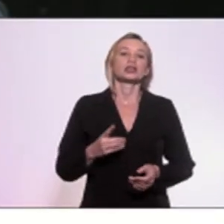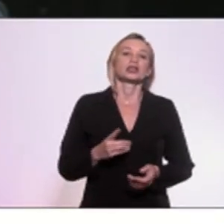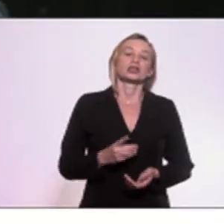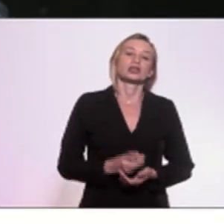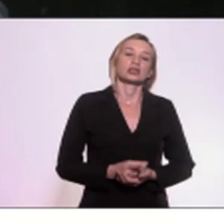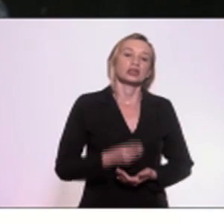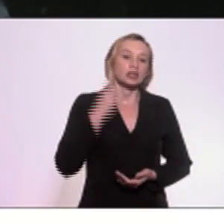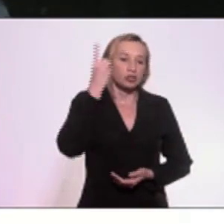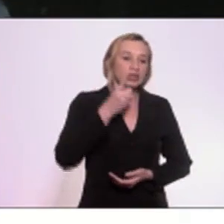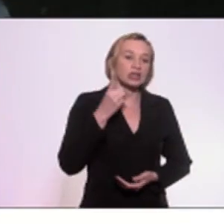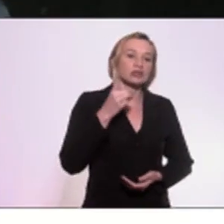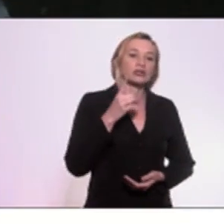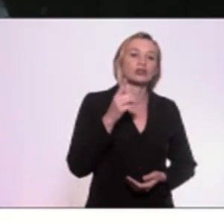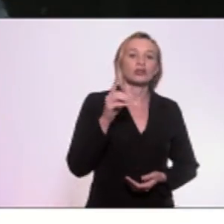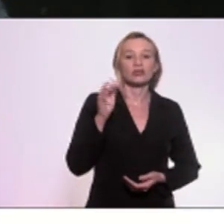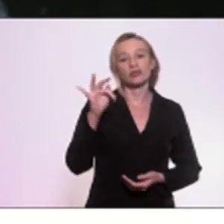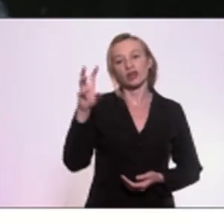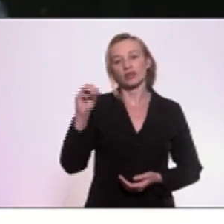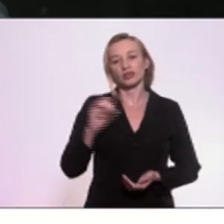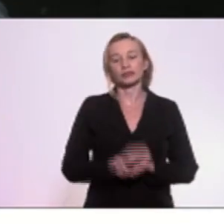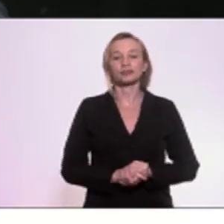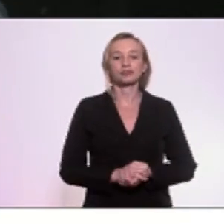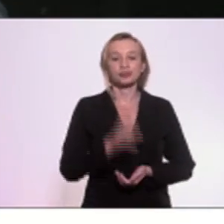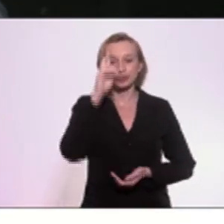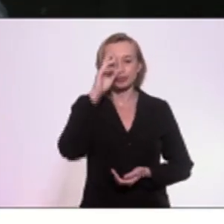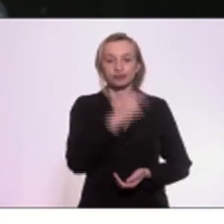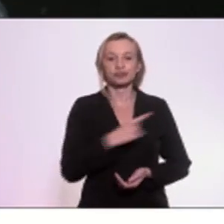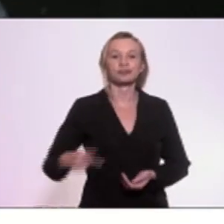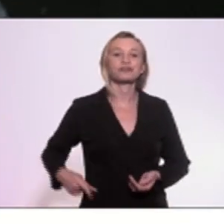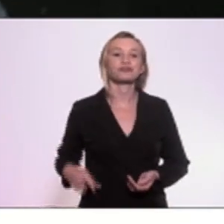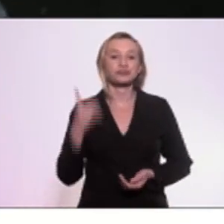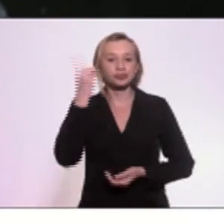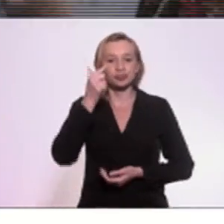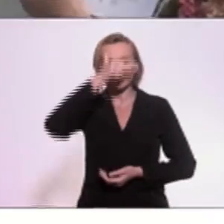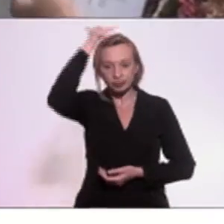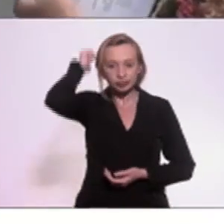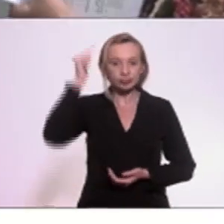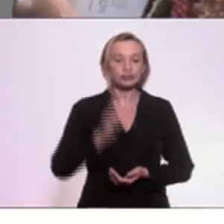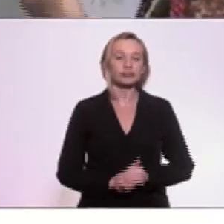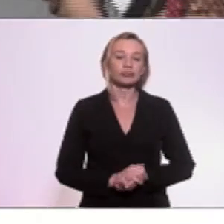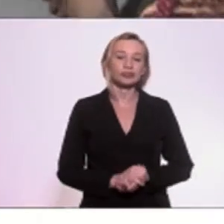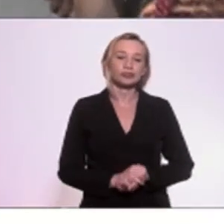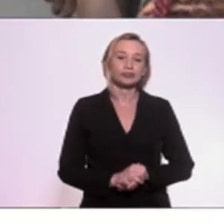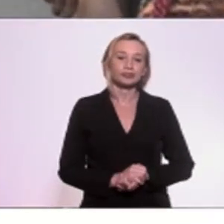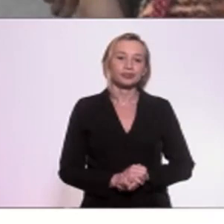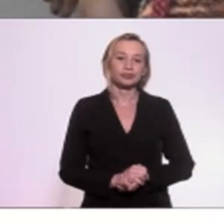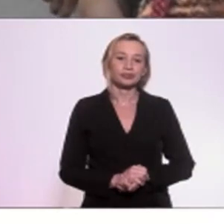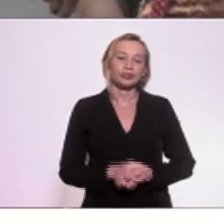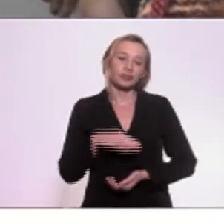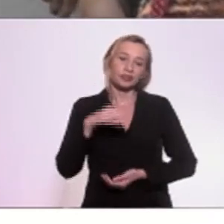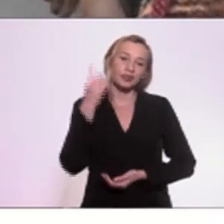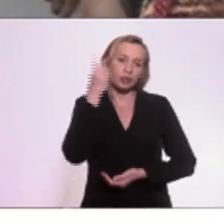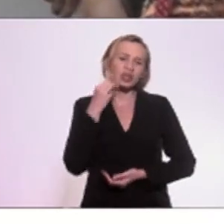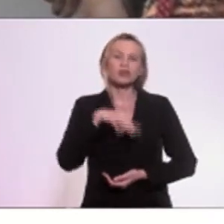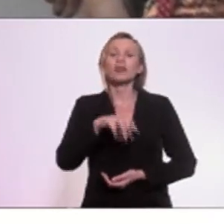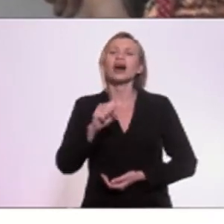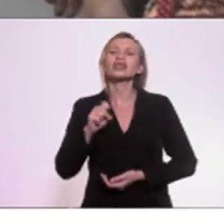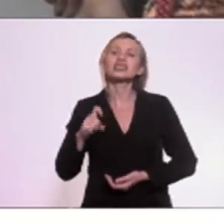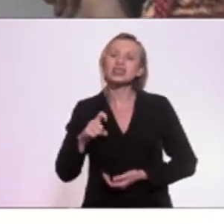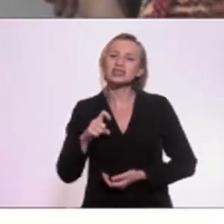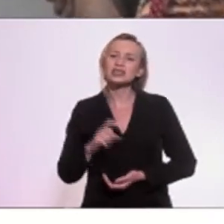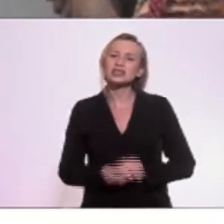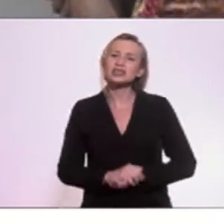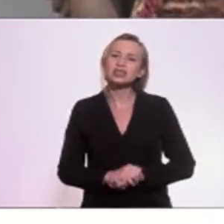Serafini. Senhor presidente. Deputado Luiz. É o deputado Max Lemos. É